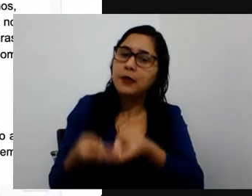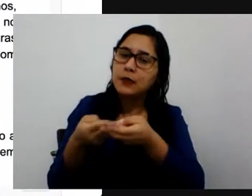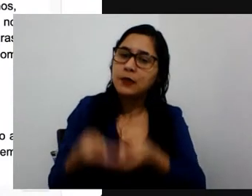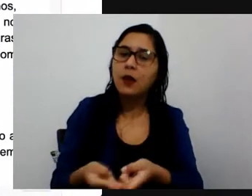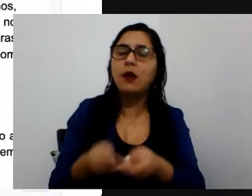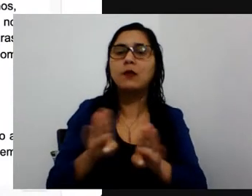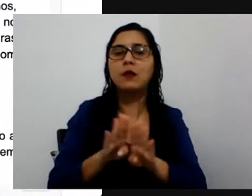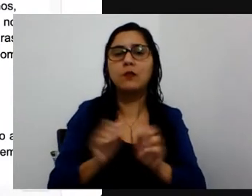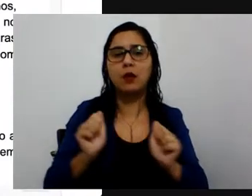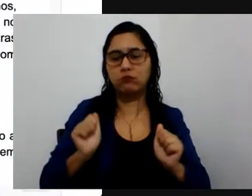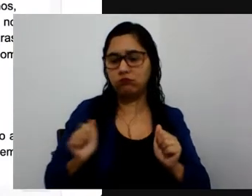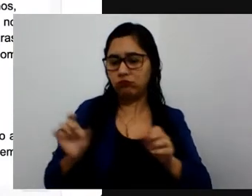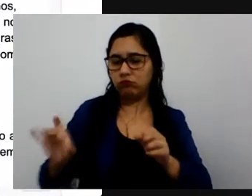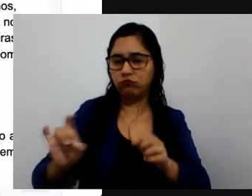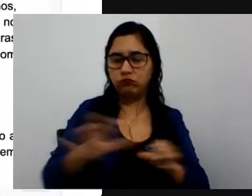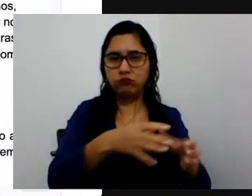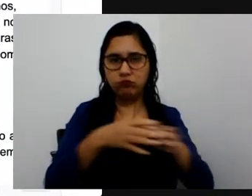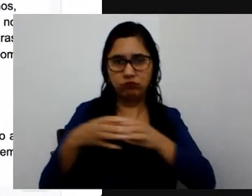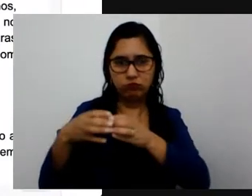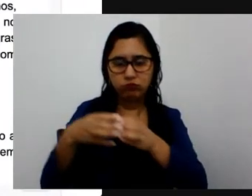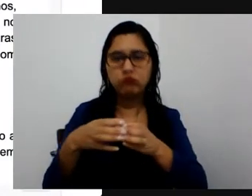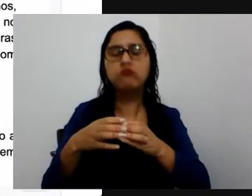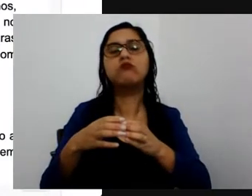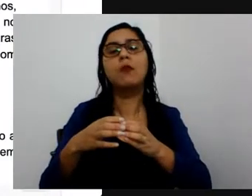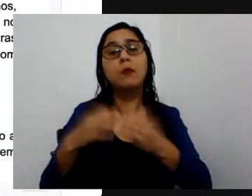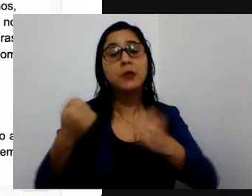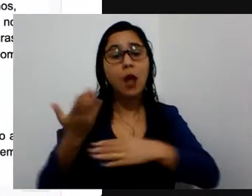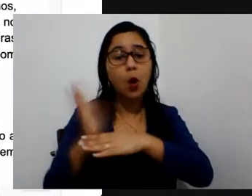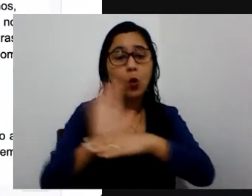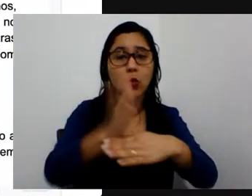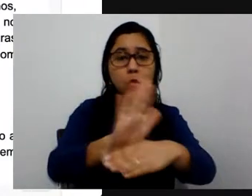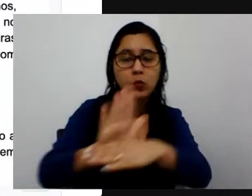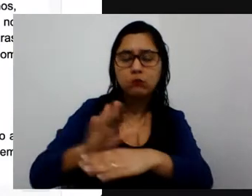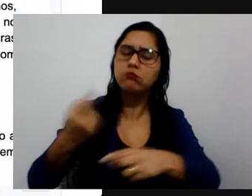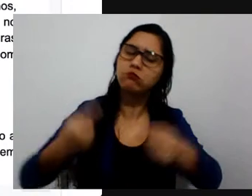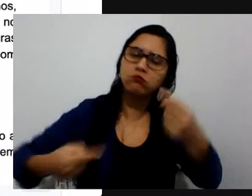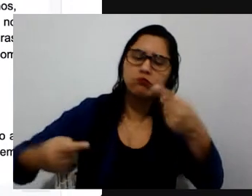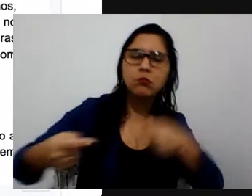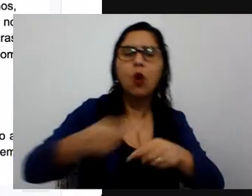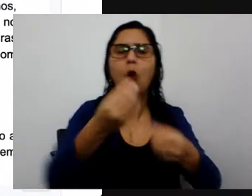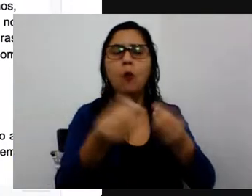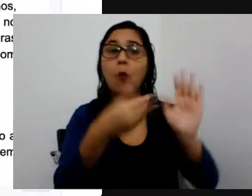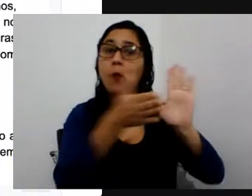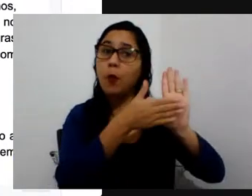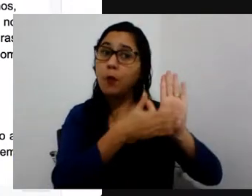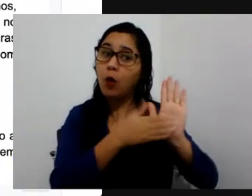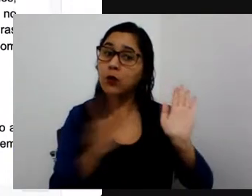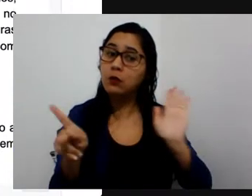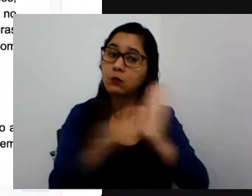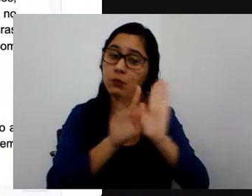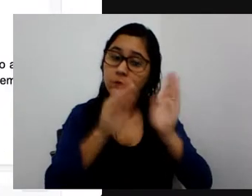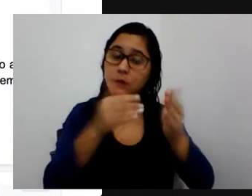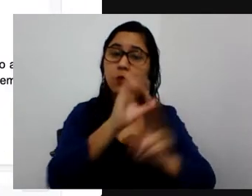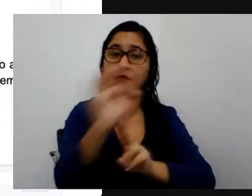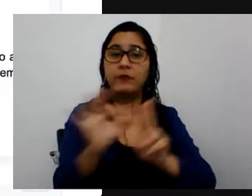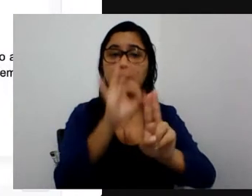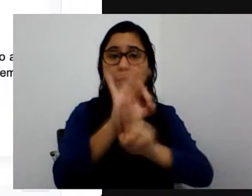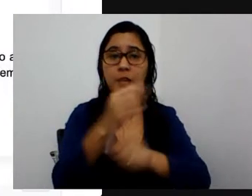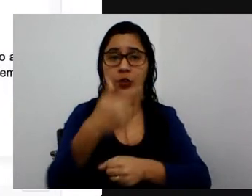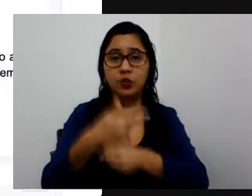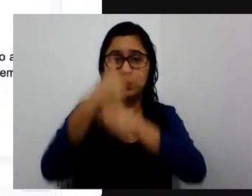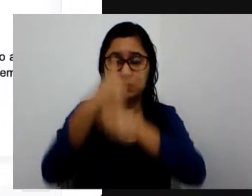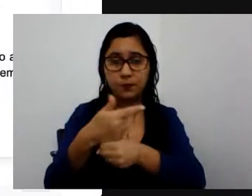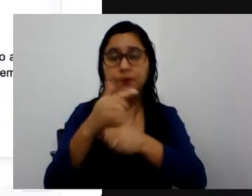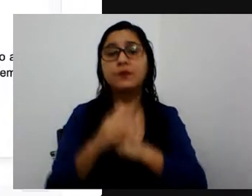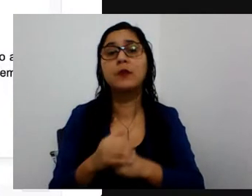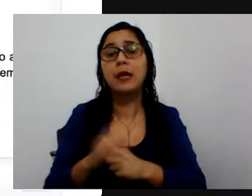isonomia entre as candidaturas, e deverão contribuir para a discussão de propostas para a UFSCar e sua gestão. Cada